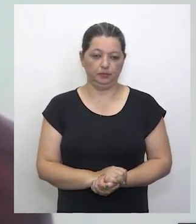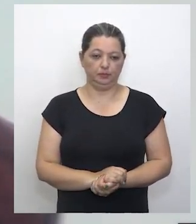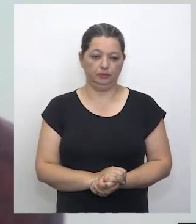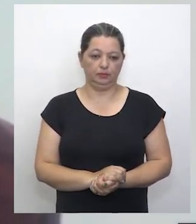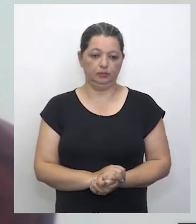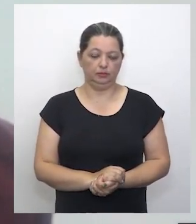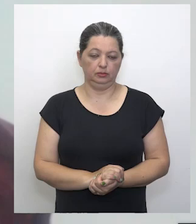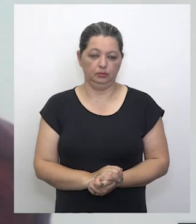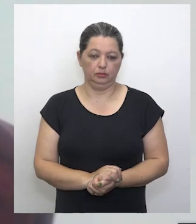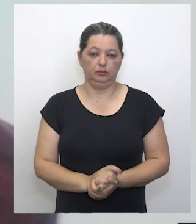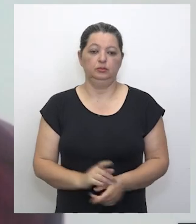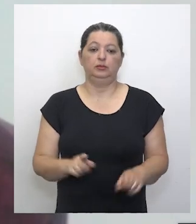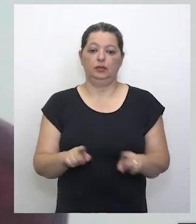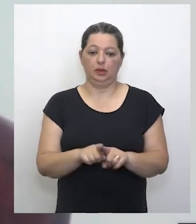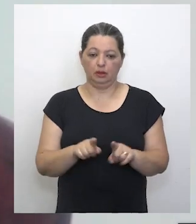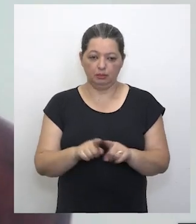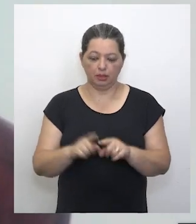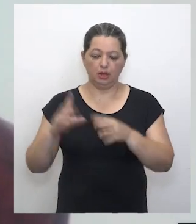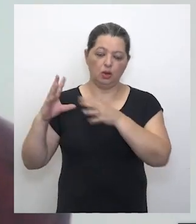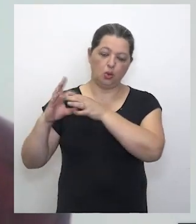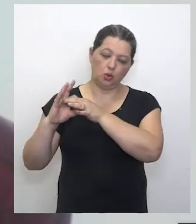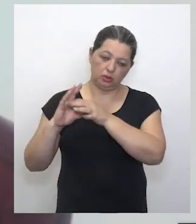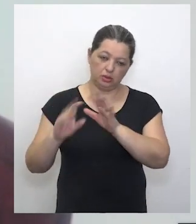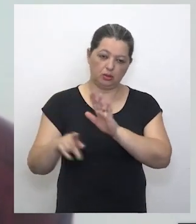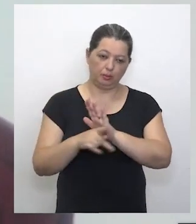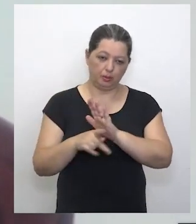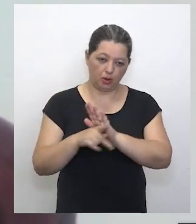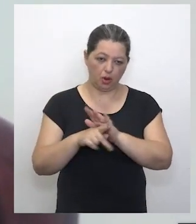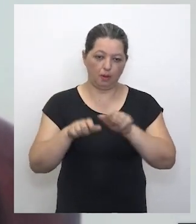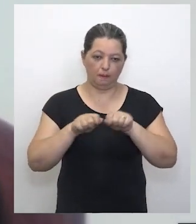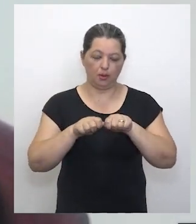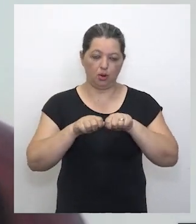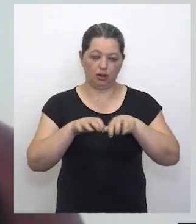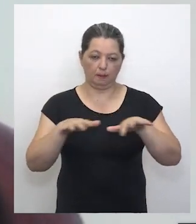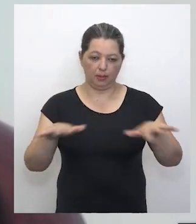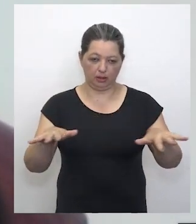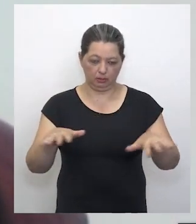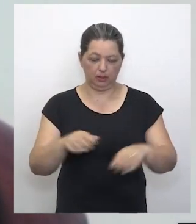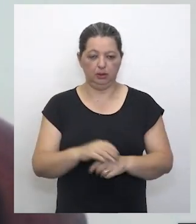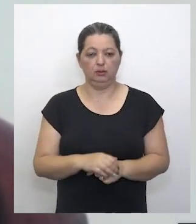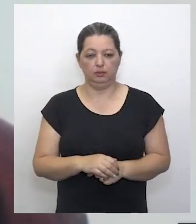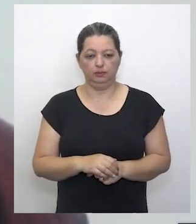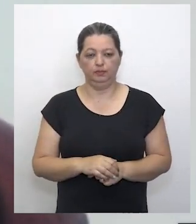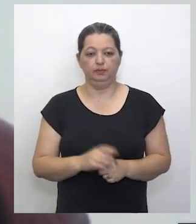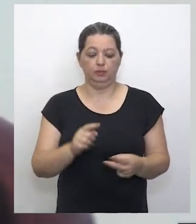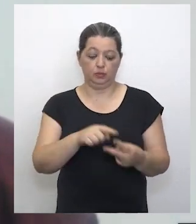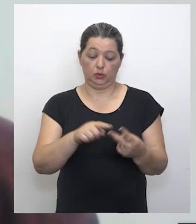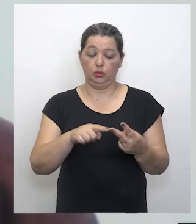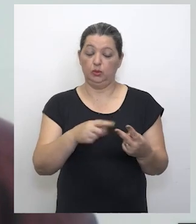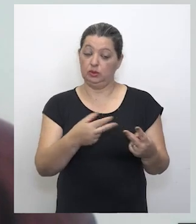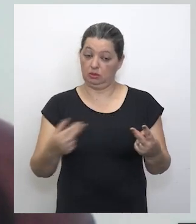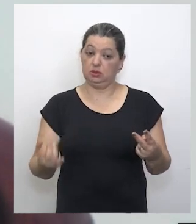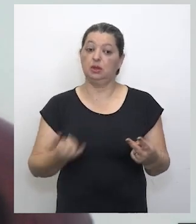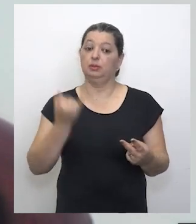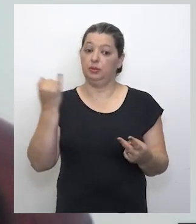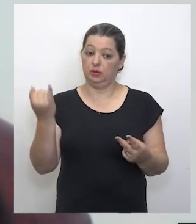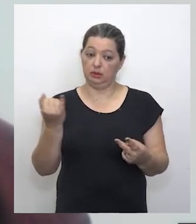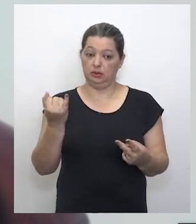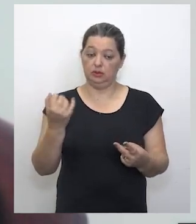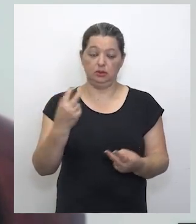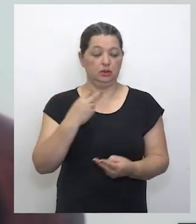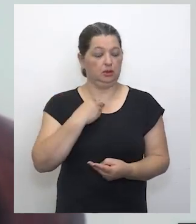se esquecer do nosso contexto de pandemia. Então, são 2 pontos importantes aí que a gente não pode